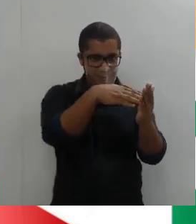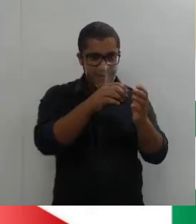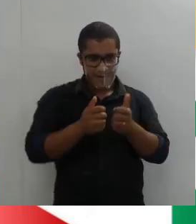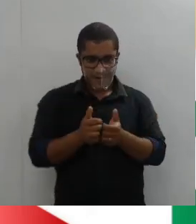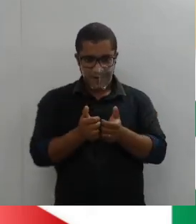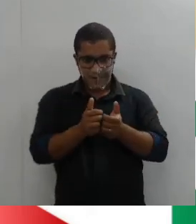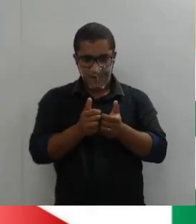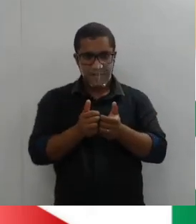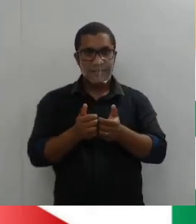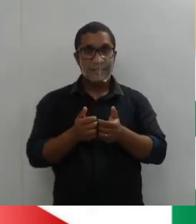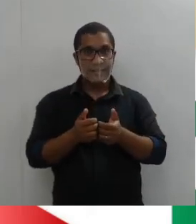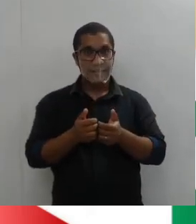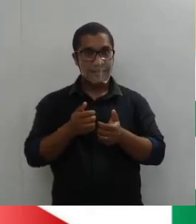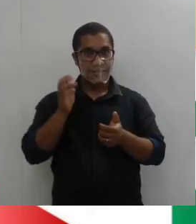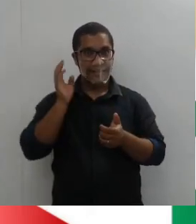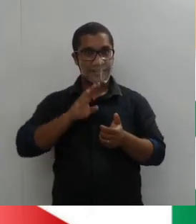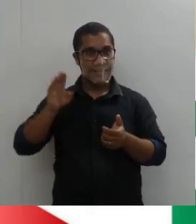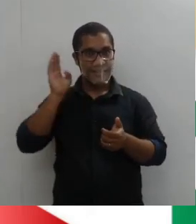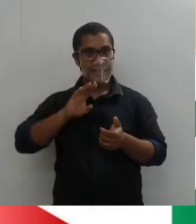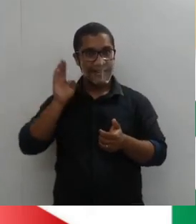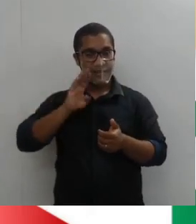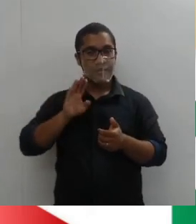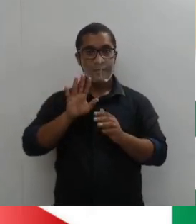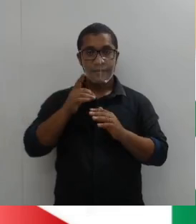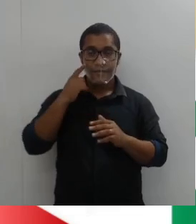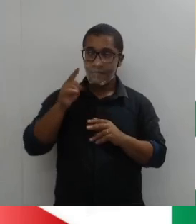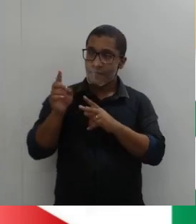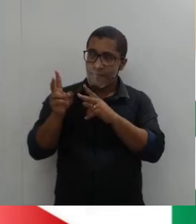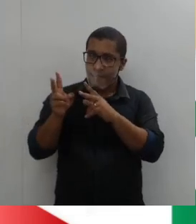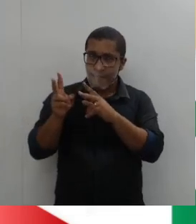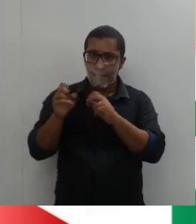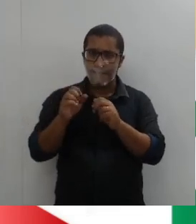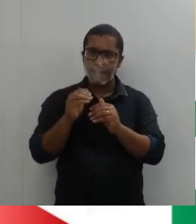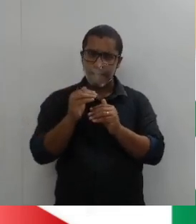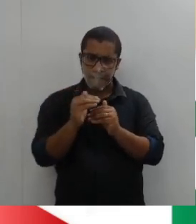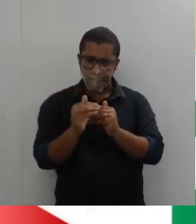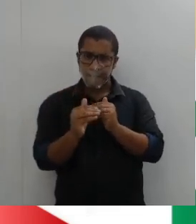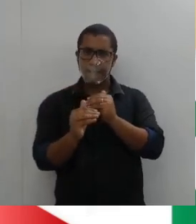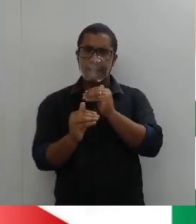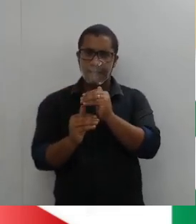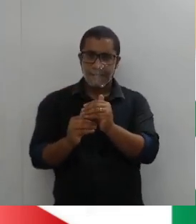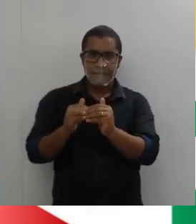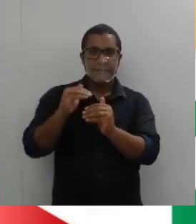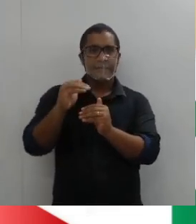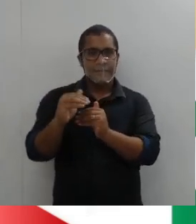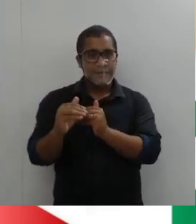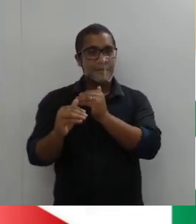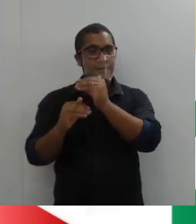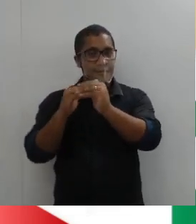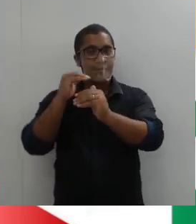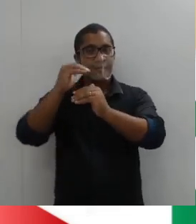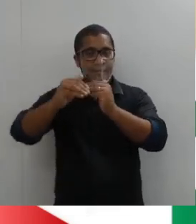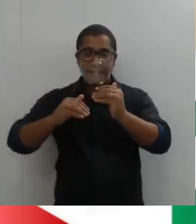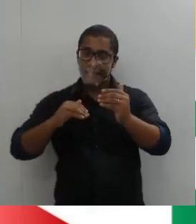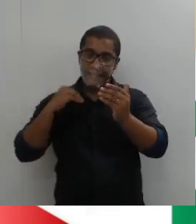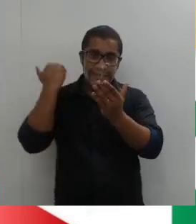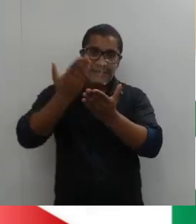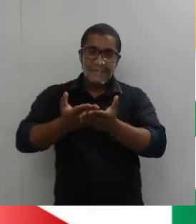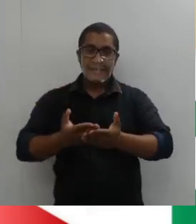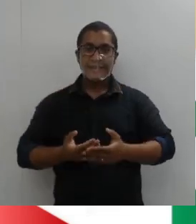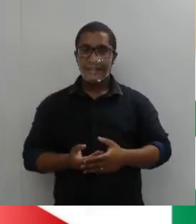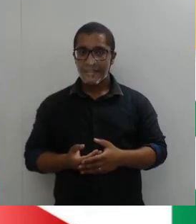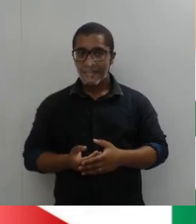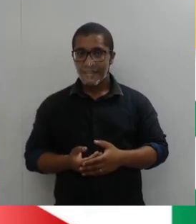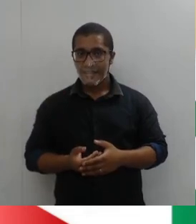na época. Mas vocês vão observando aí a evolução desses consoles, tá? Até onde a gente vai